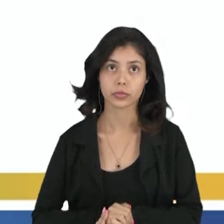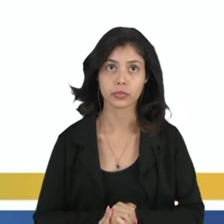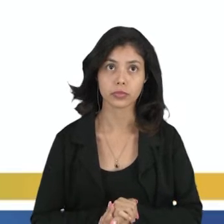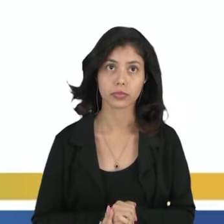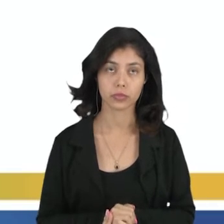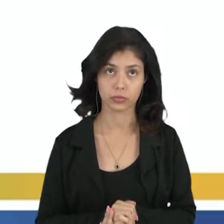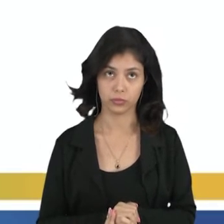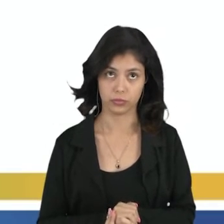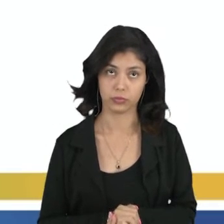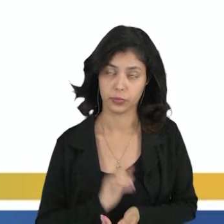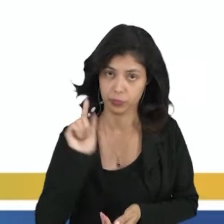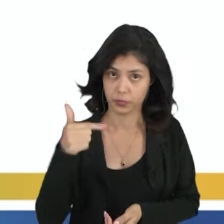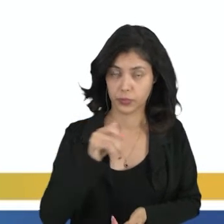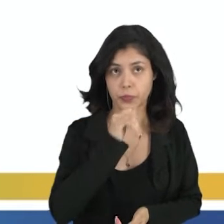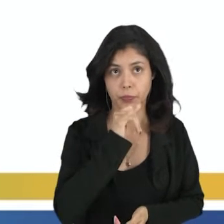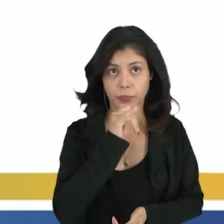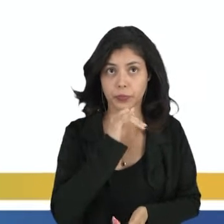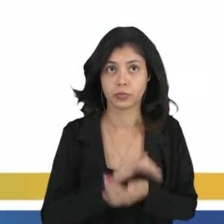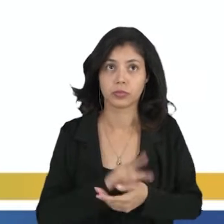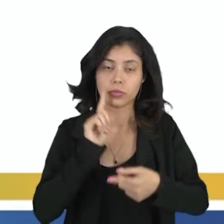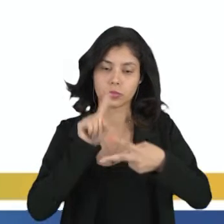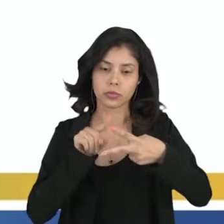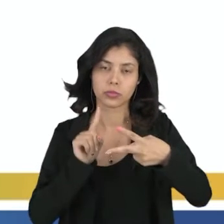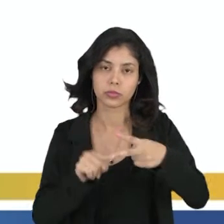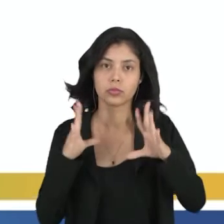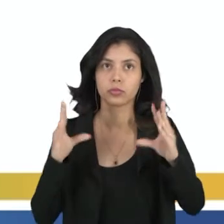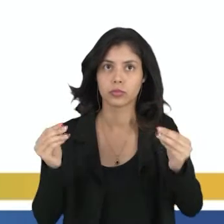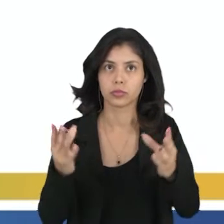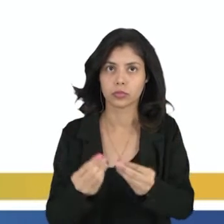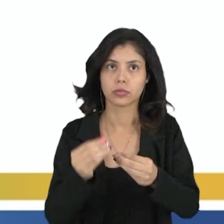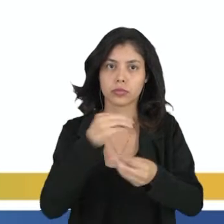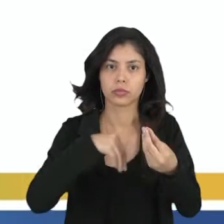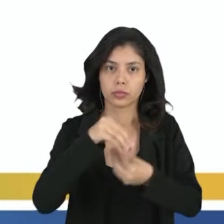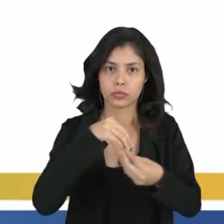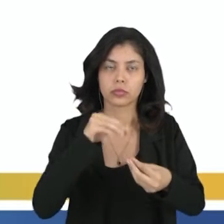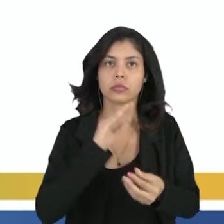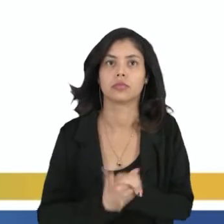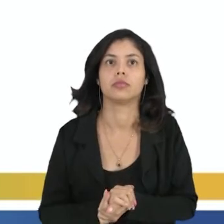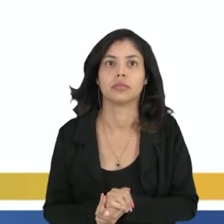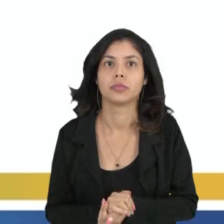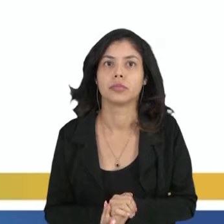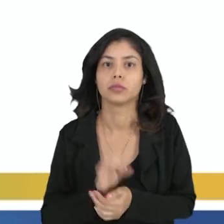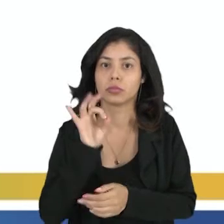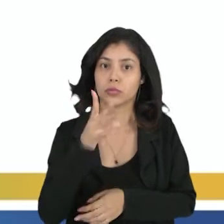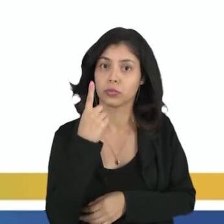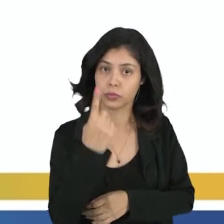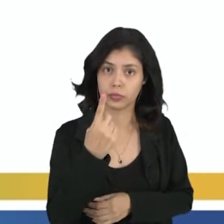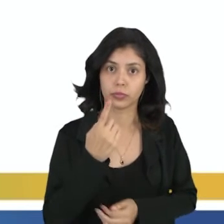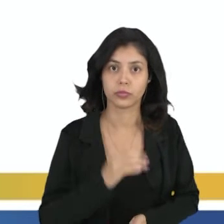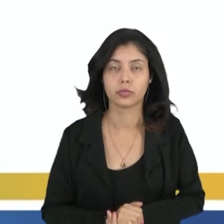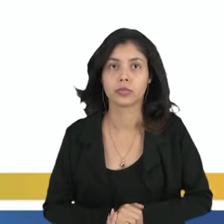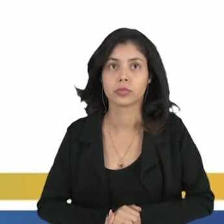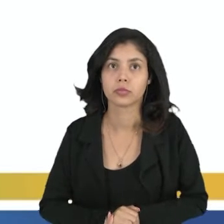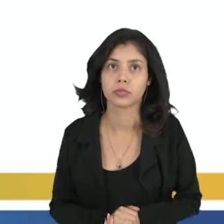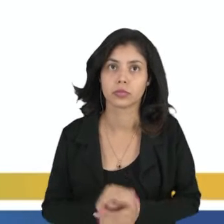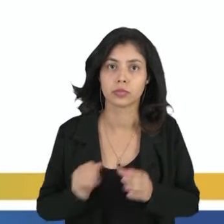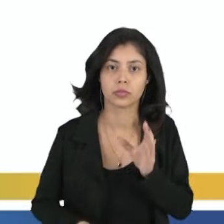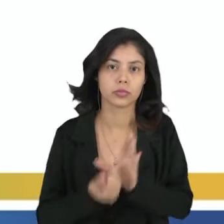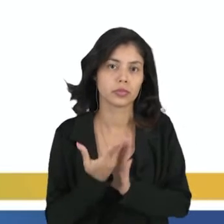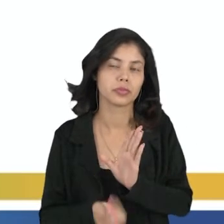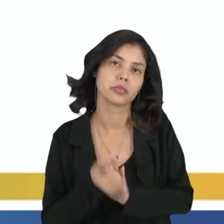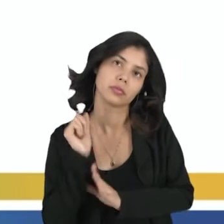produto. Outro exemplo, 2 substâncias, lado dos reagentes, e somente uma, lado dos